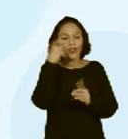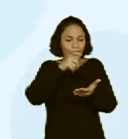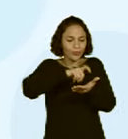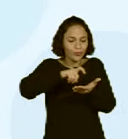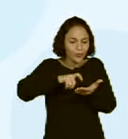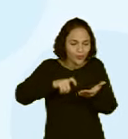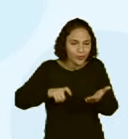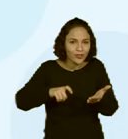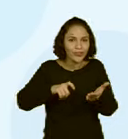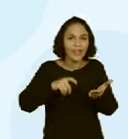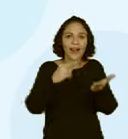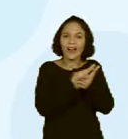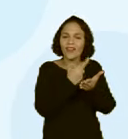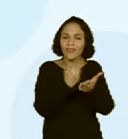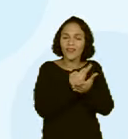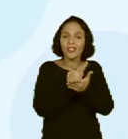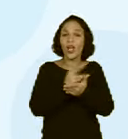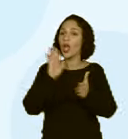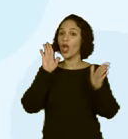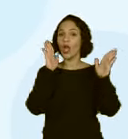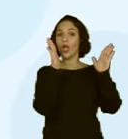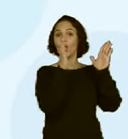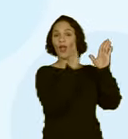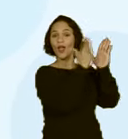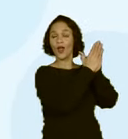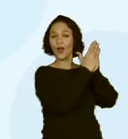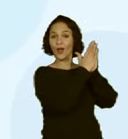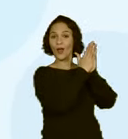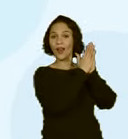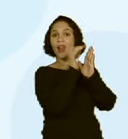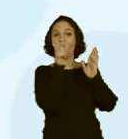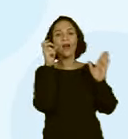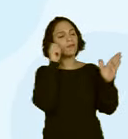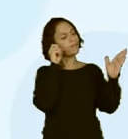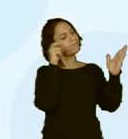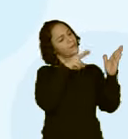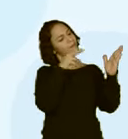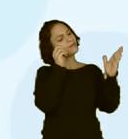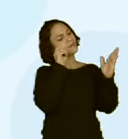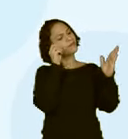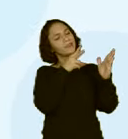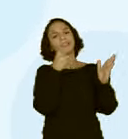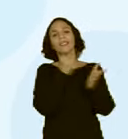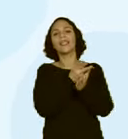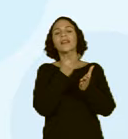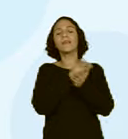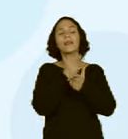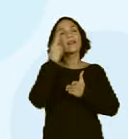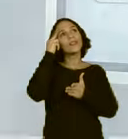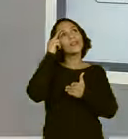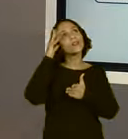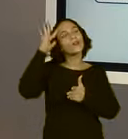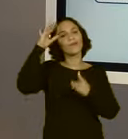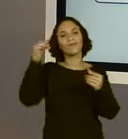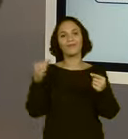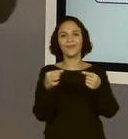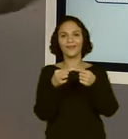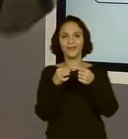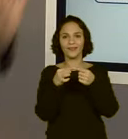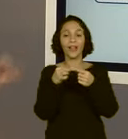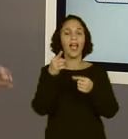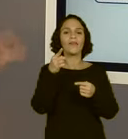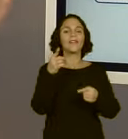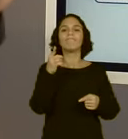revista ou jornal e cola um local que você veja sempre, para lembrar do seu sonho. Porque aí você